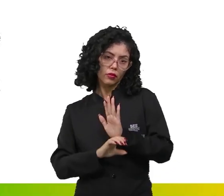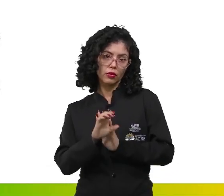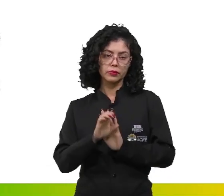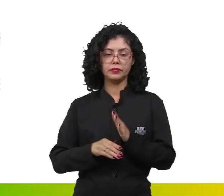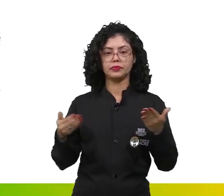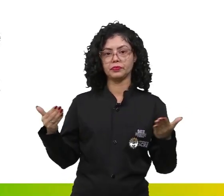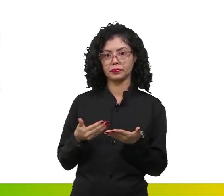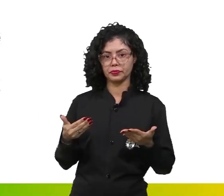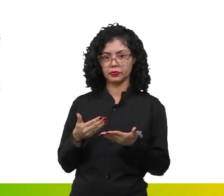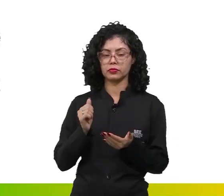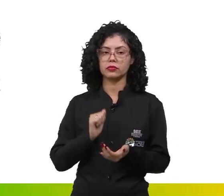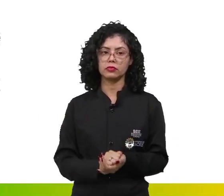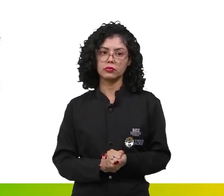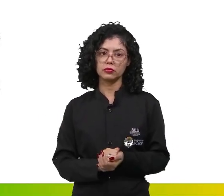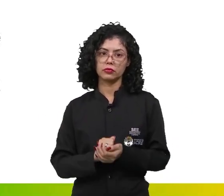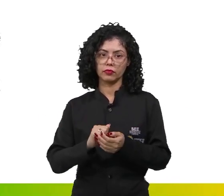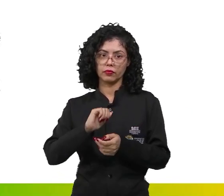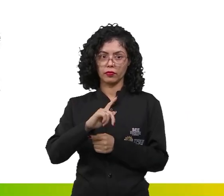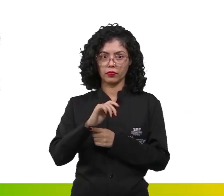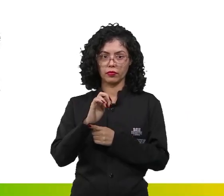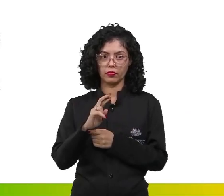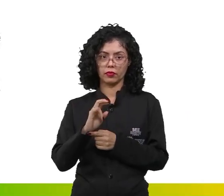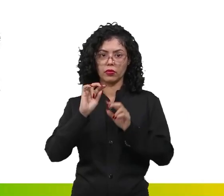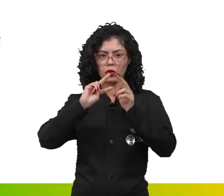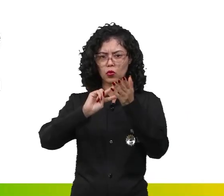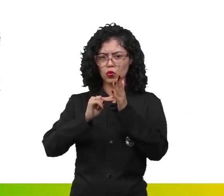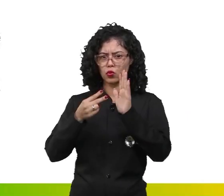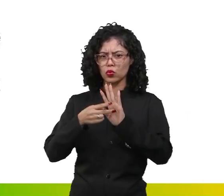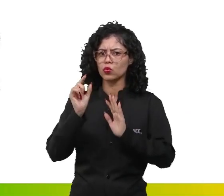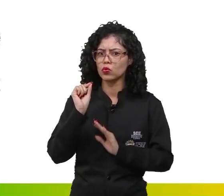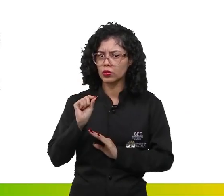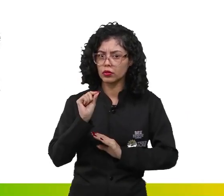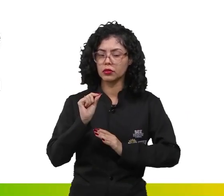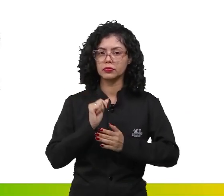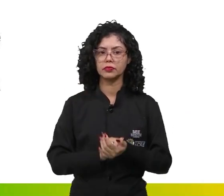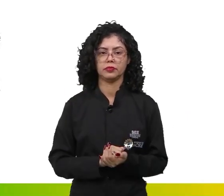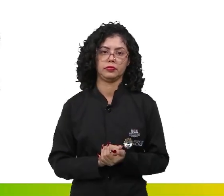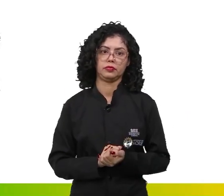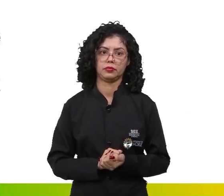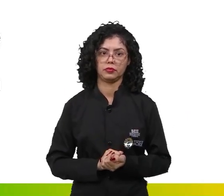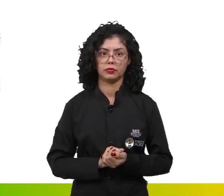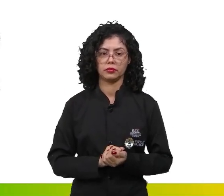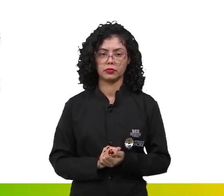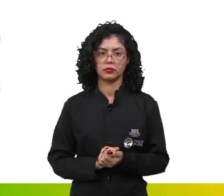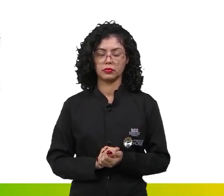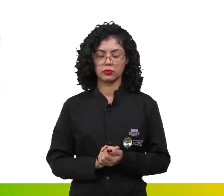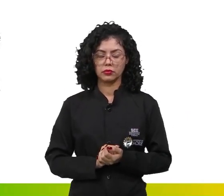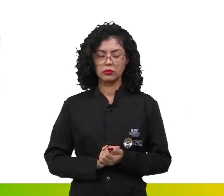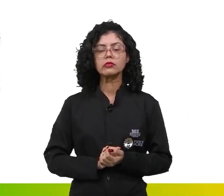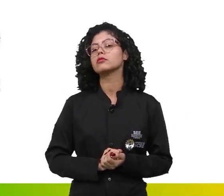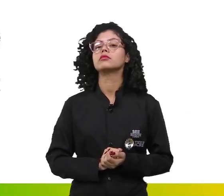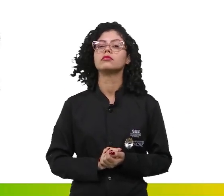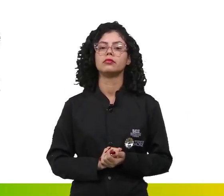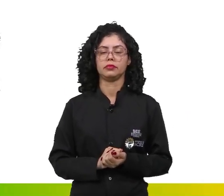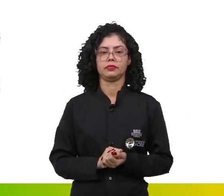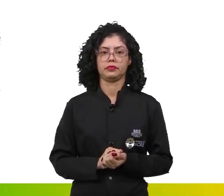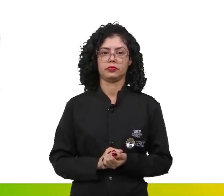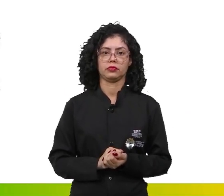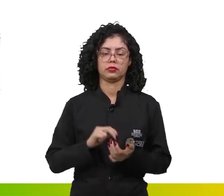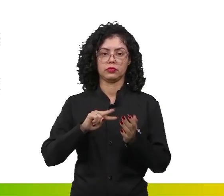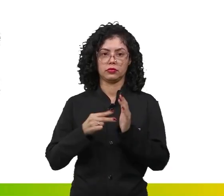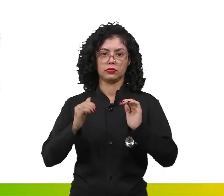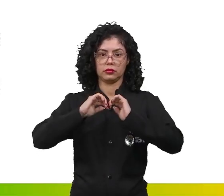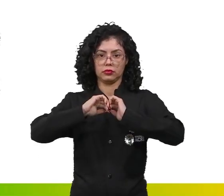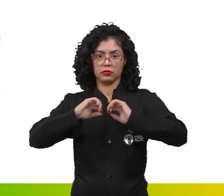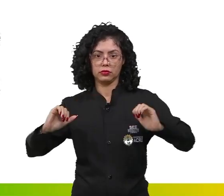Vamos agora ao conceito do apartheid. O que foi o apartheid? O que significa o apartheid? O apartheid é